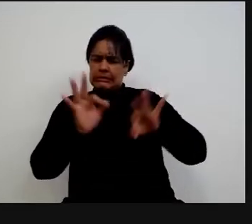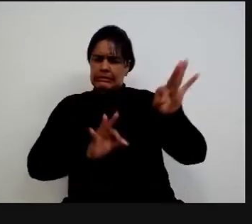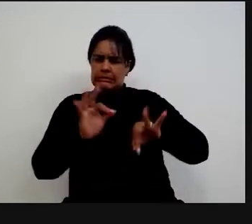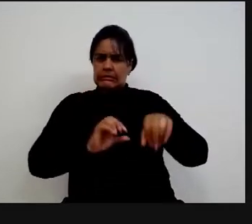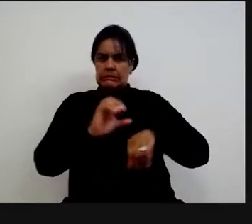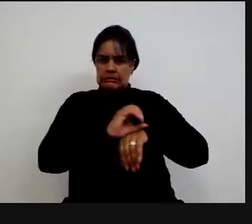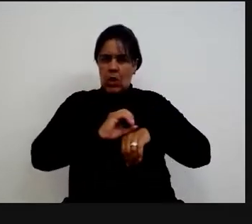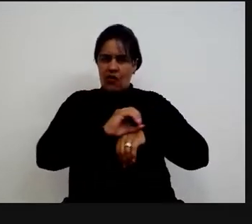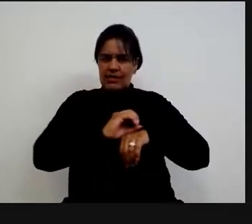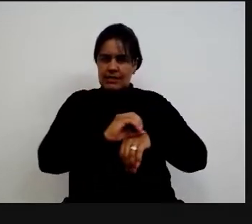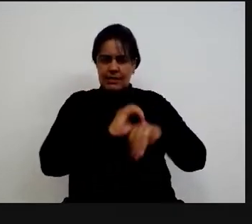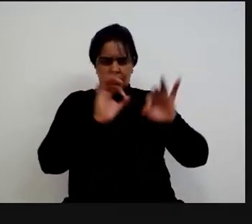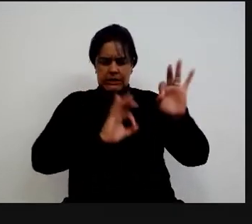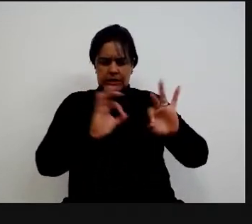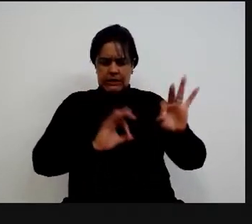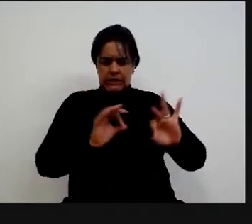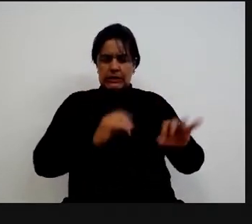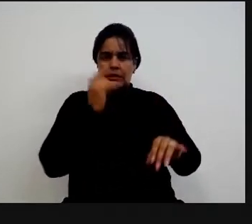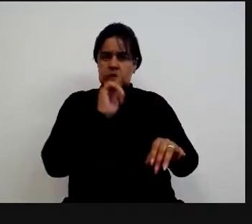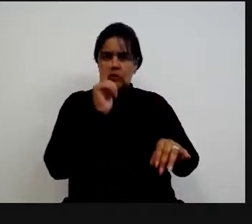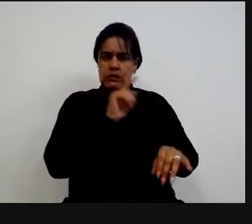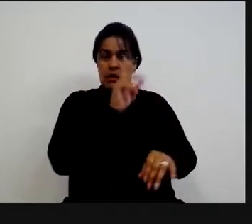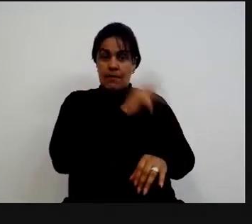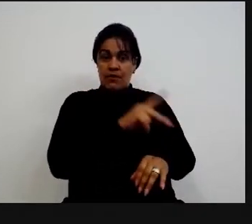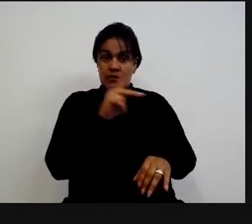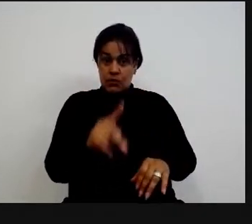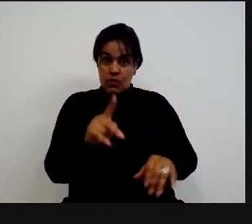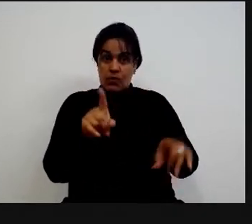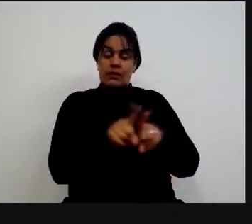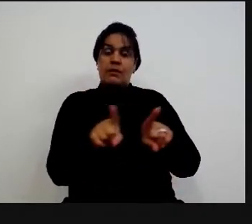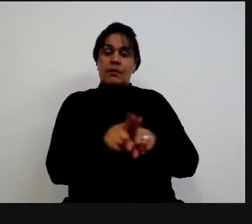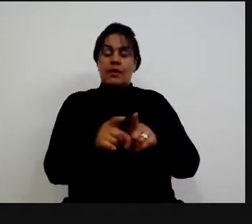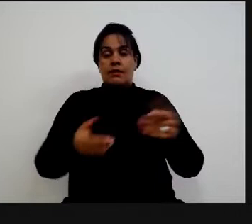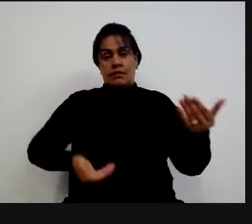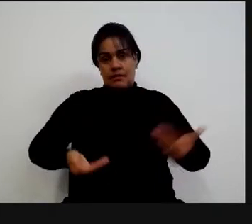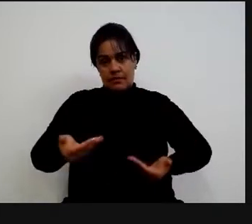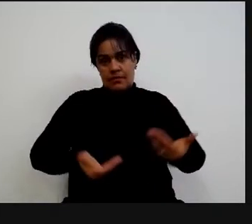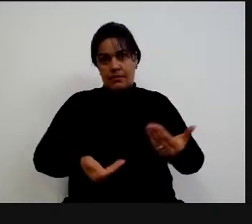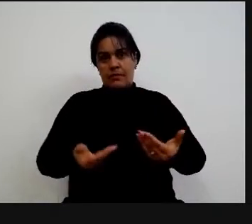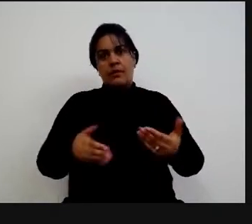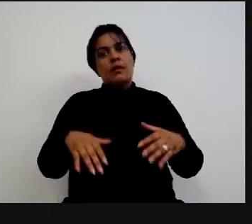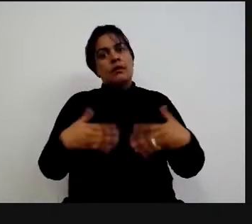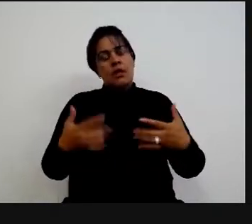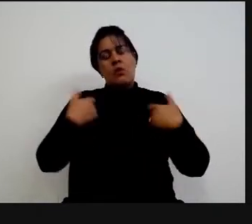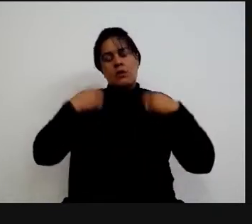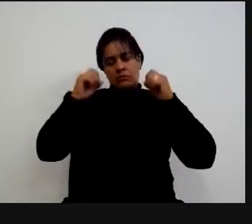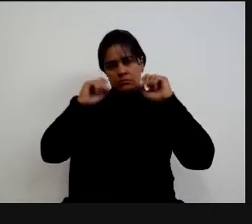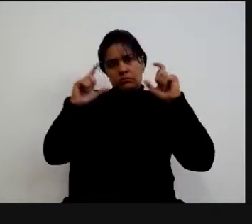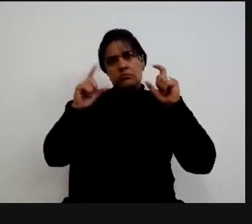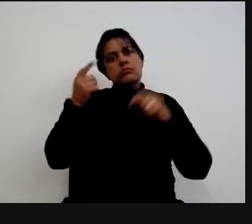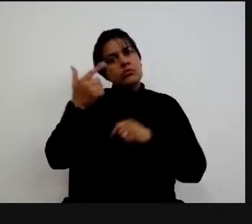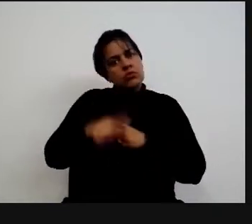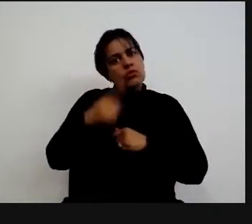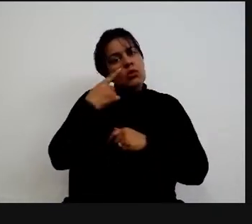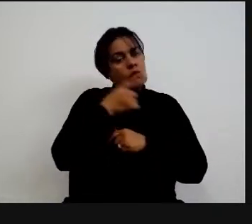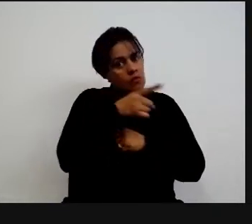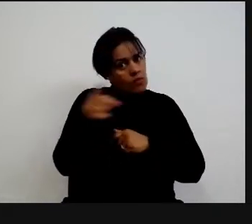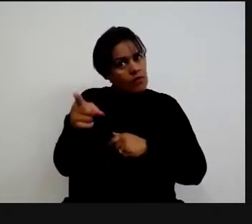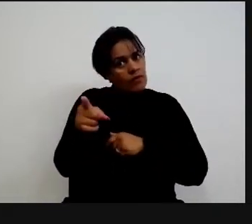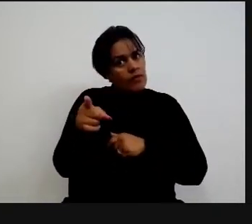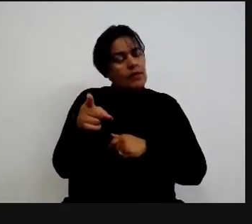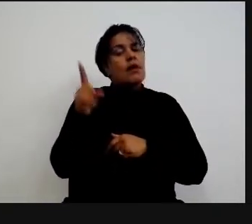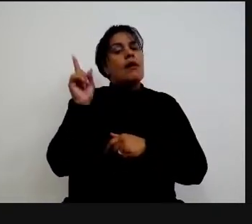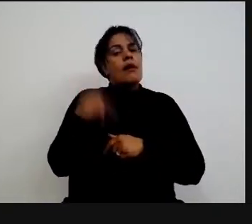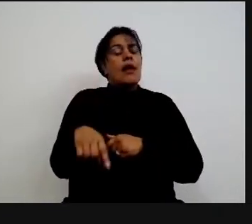oficinas para os professores e os servidores. Então isso eu chamo a atenção de novo porque é muito importante. Ao